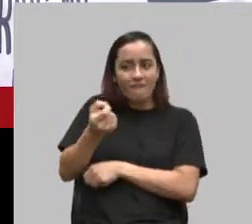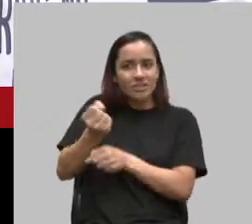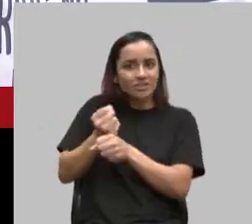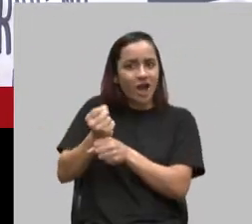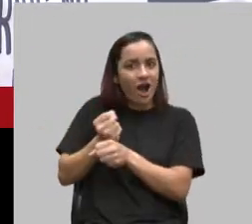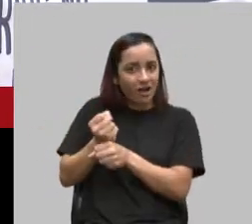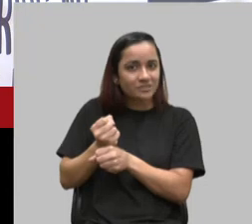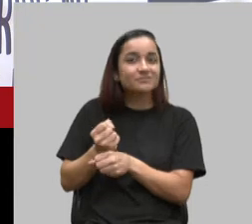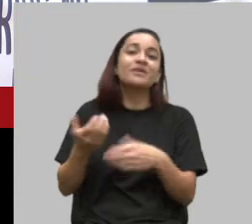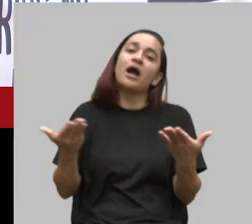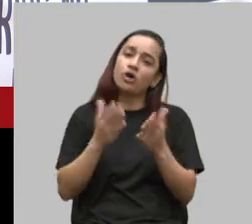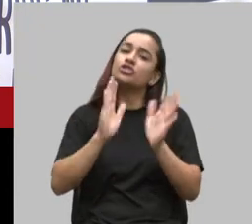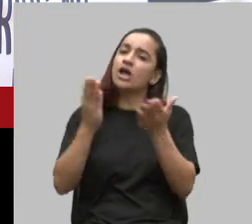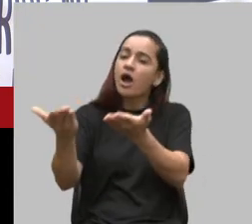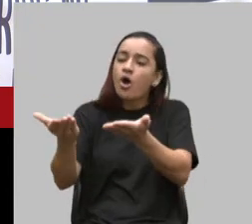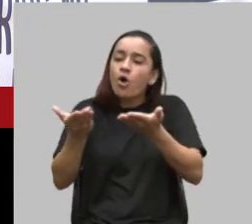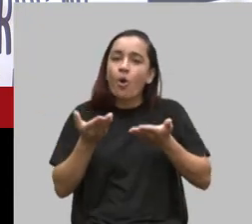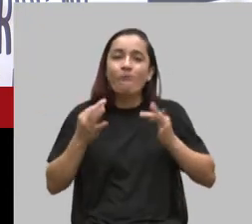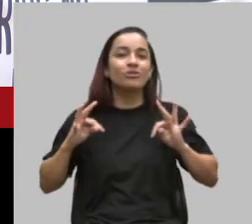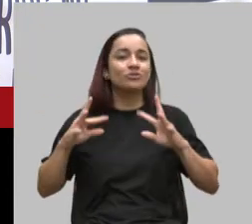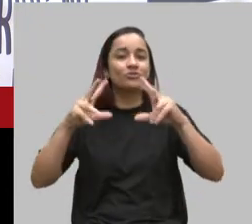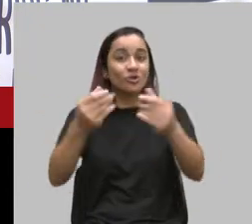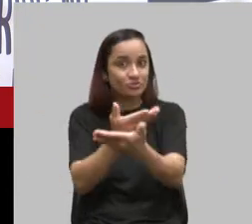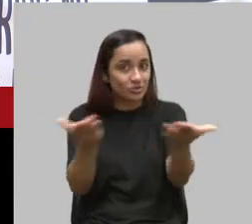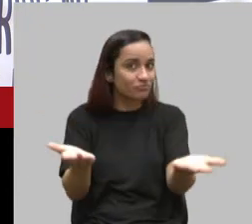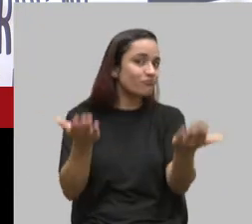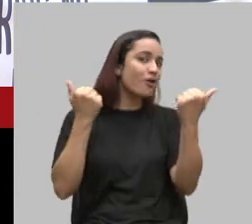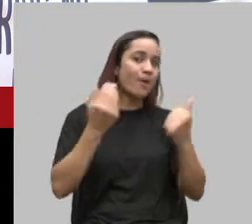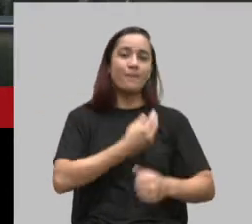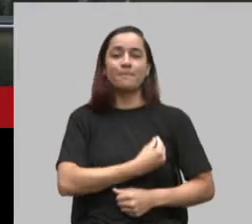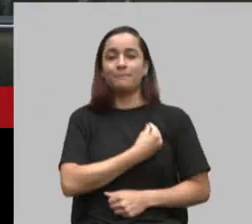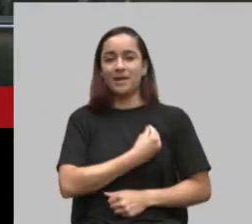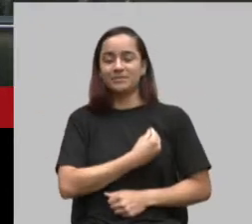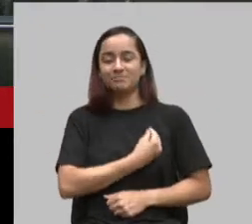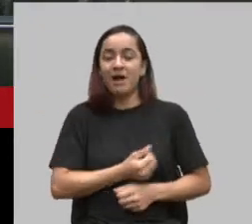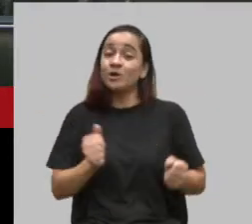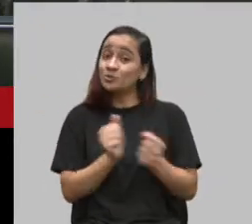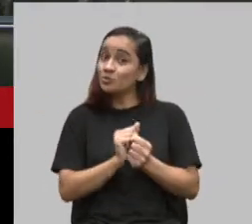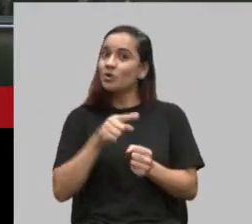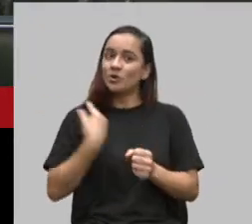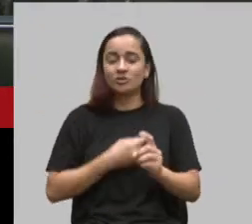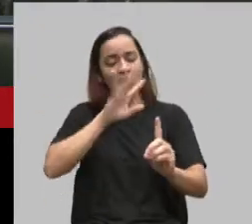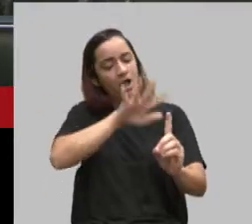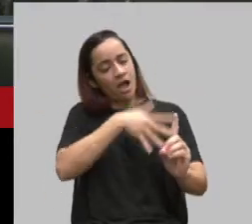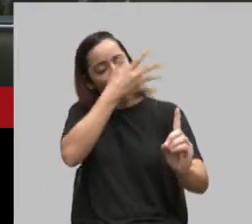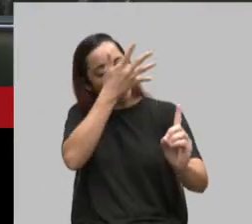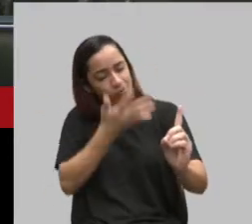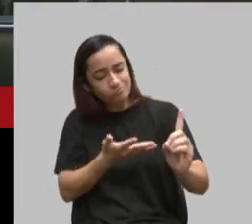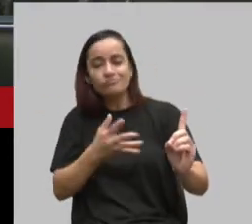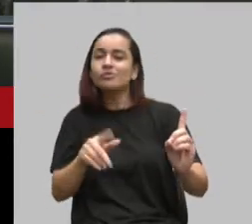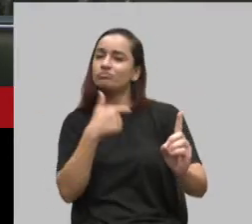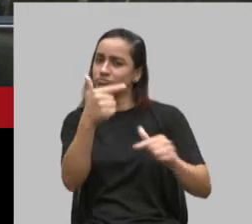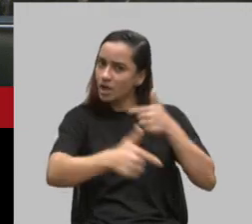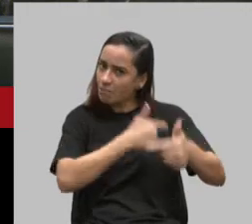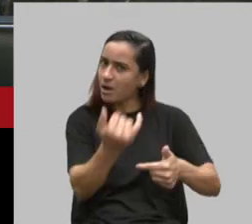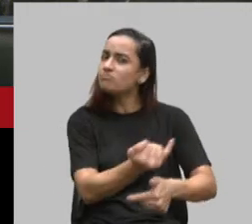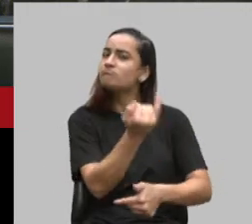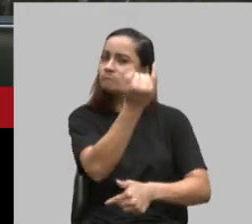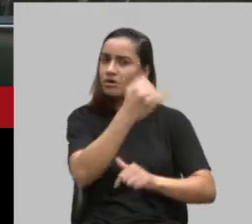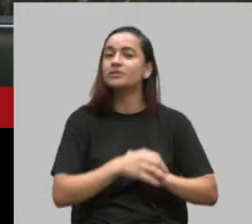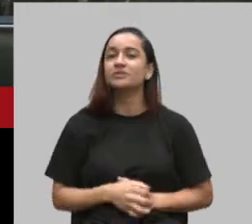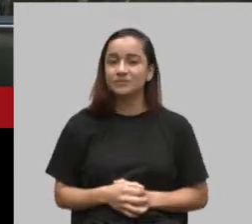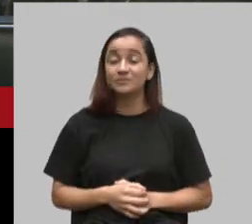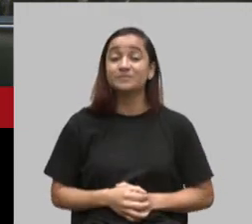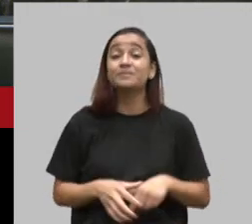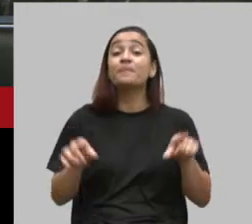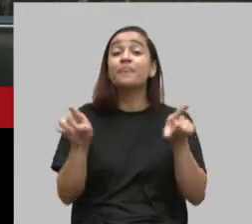convite a todos e todas que possam participar que nós vamos reconhecer esse importante trabalho eu quero